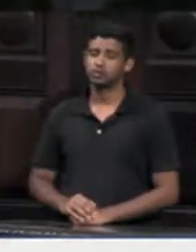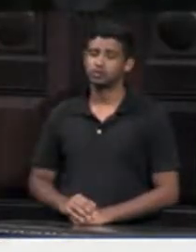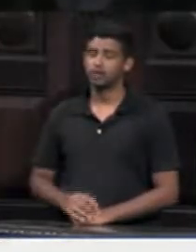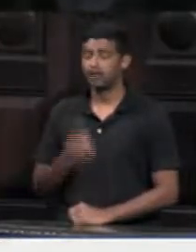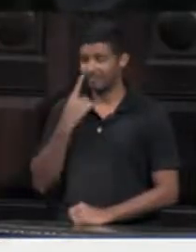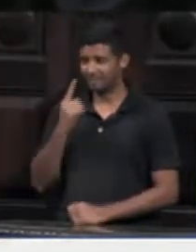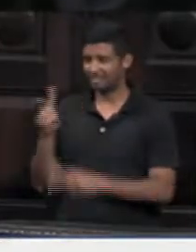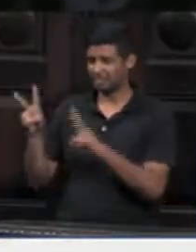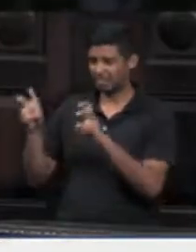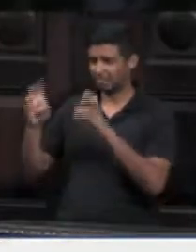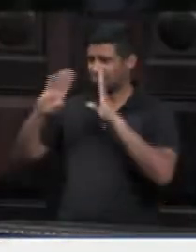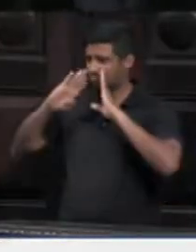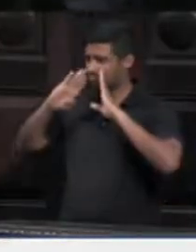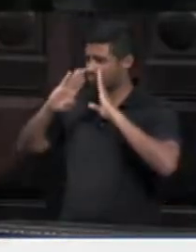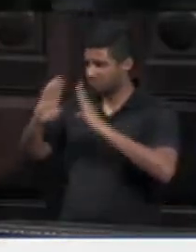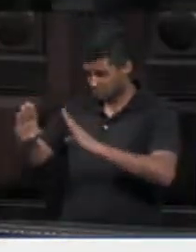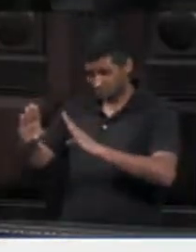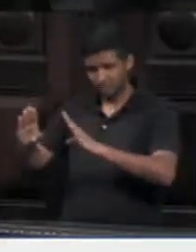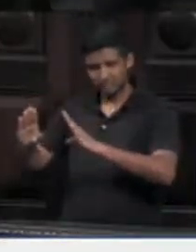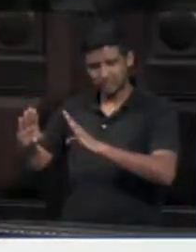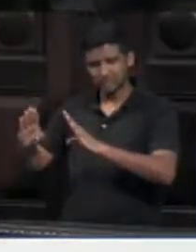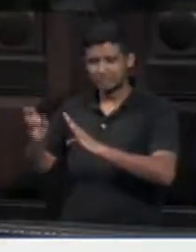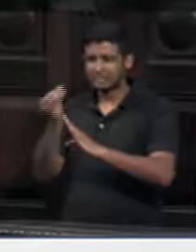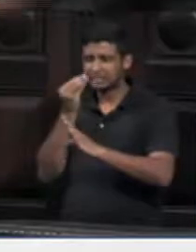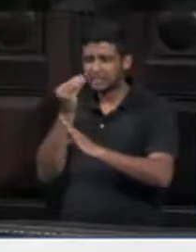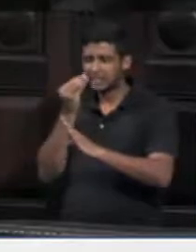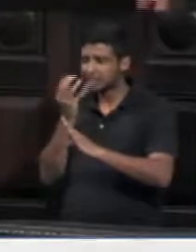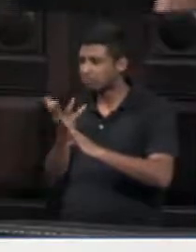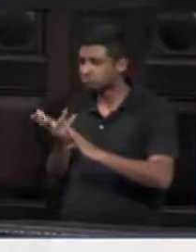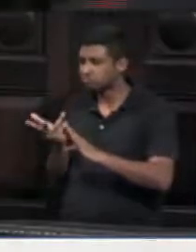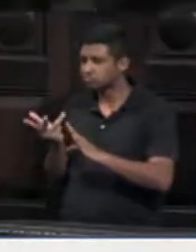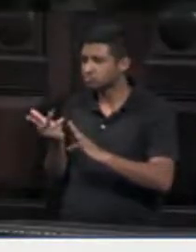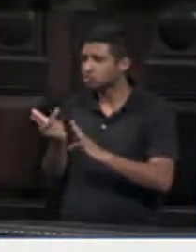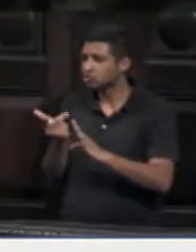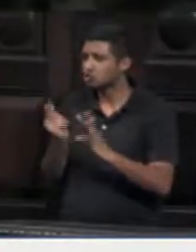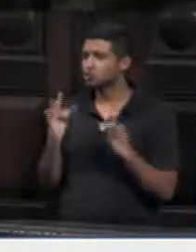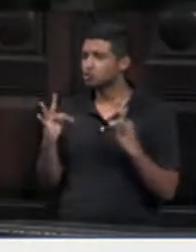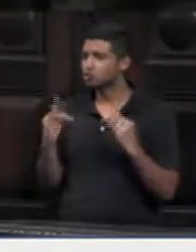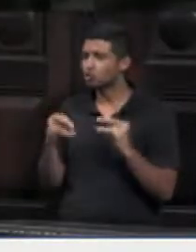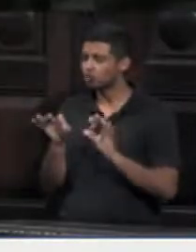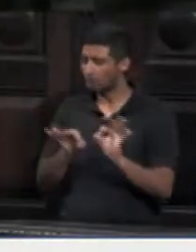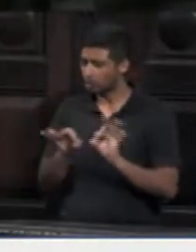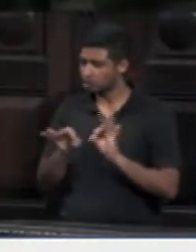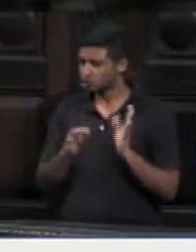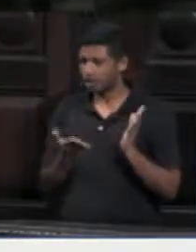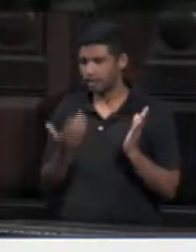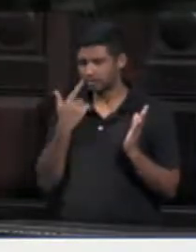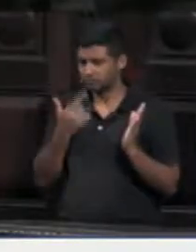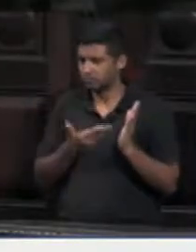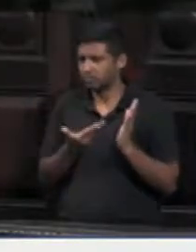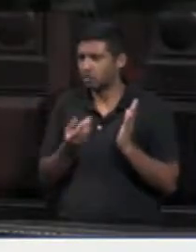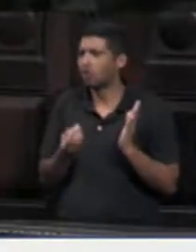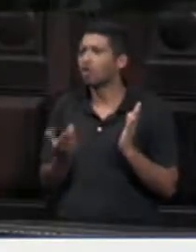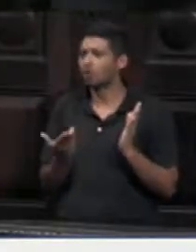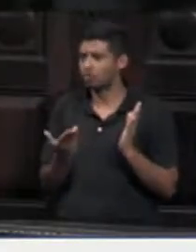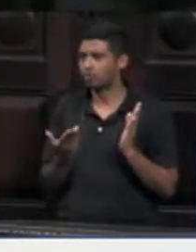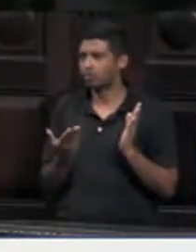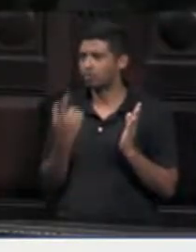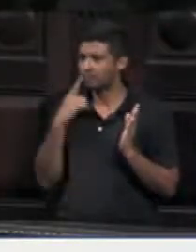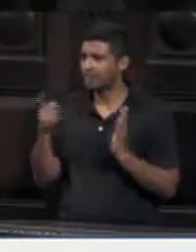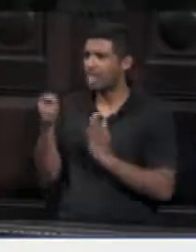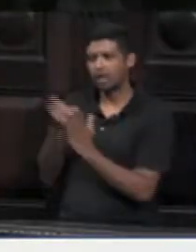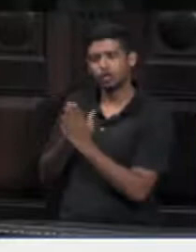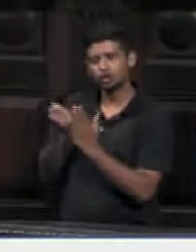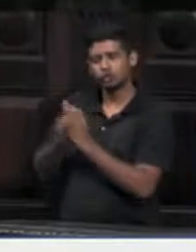específico macular um projeto global. Essa é uma luta justa e